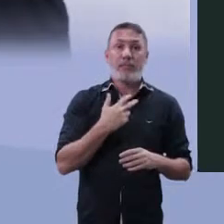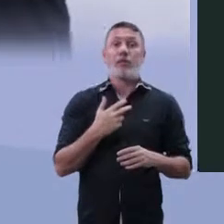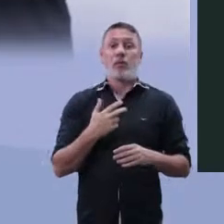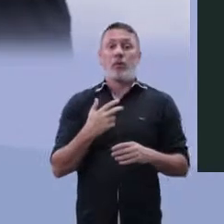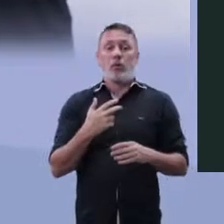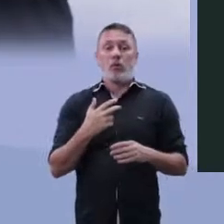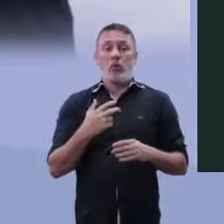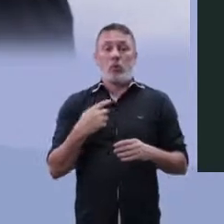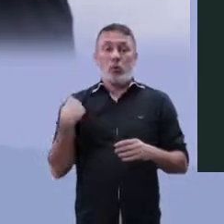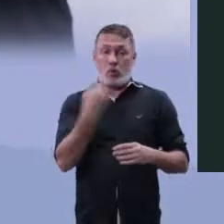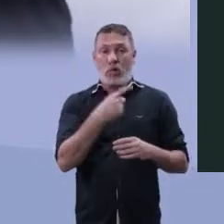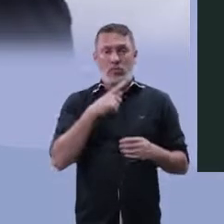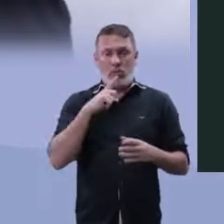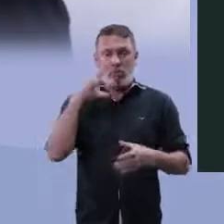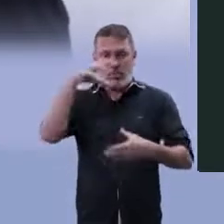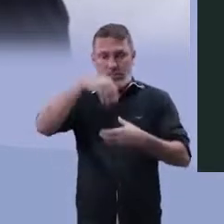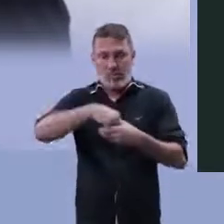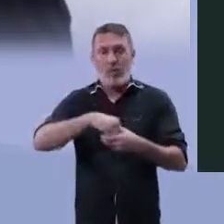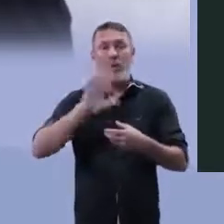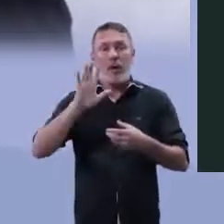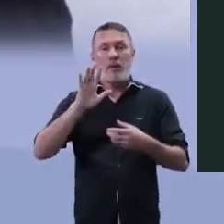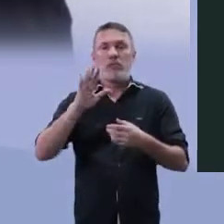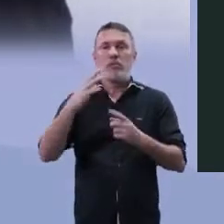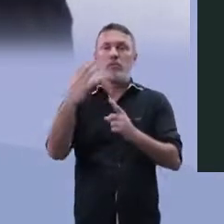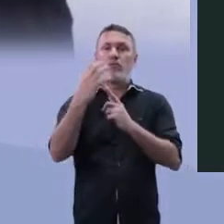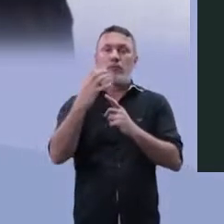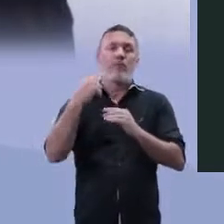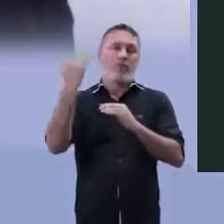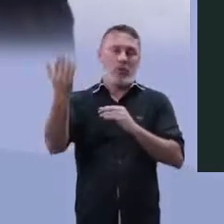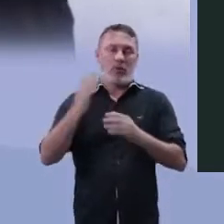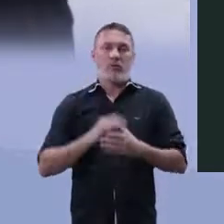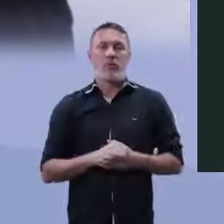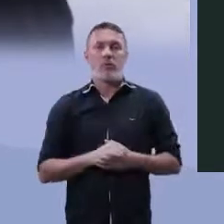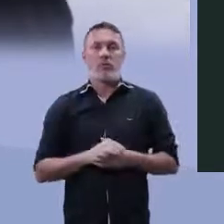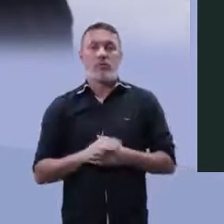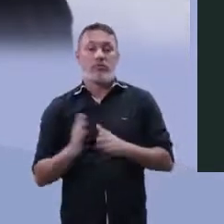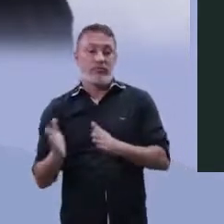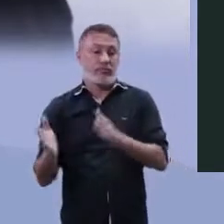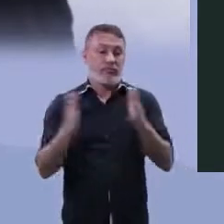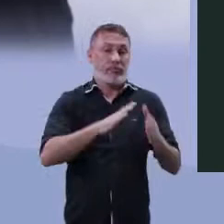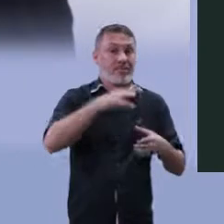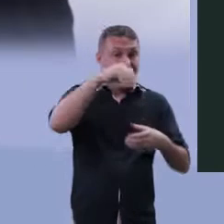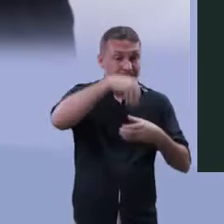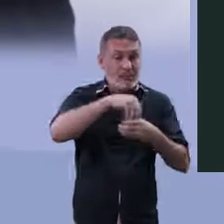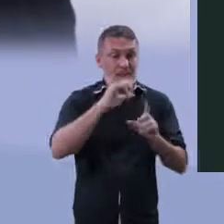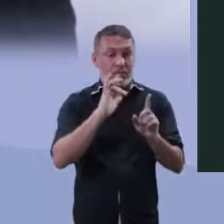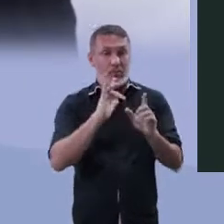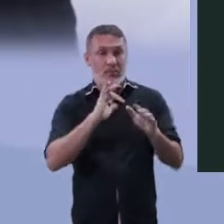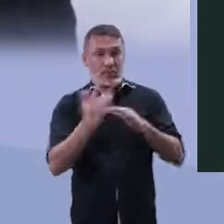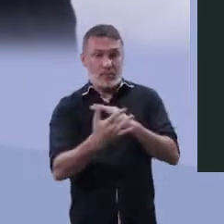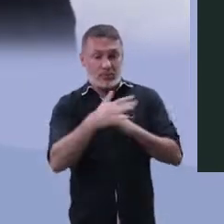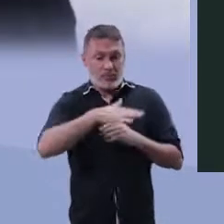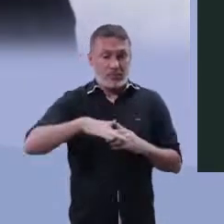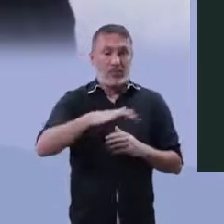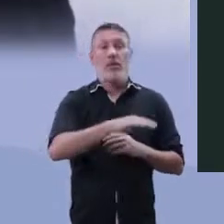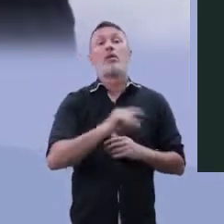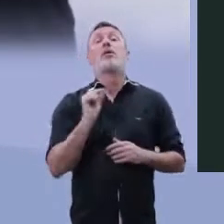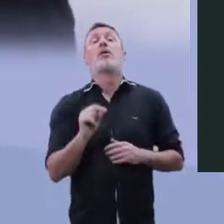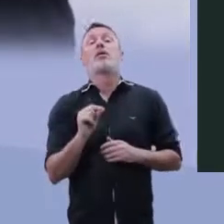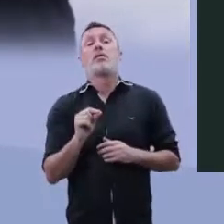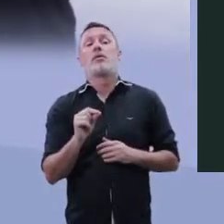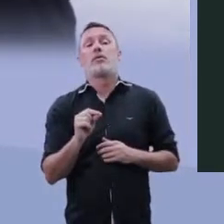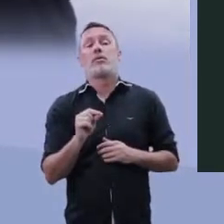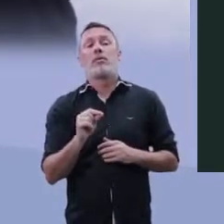vários atores que são externos. Nós fazemos parte, mas são externos à nossa existência. Né?